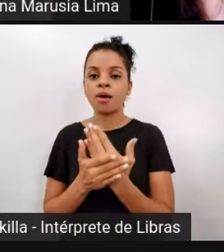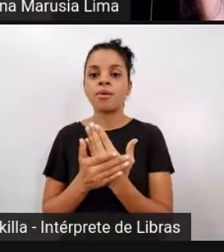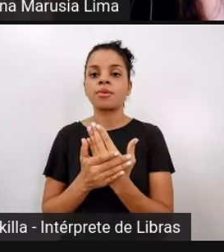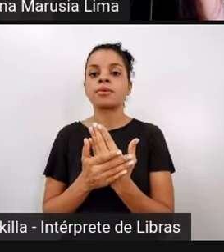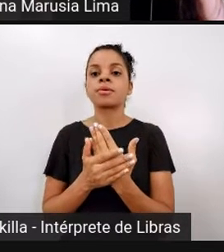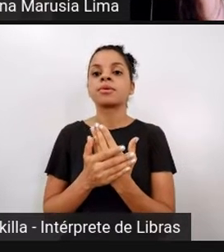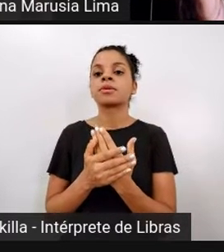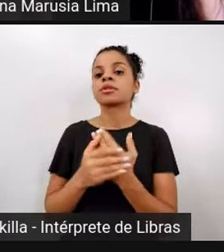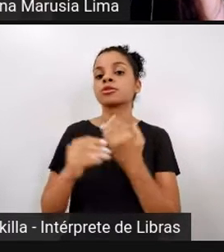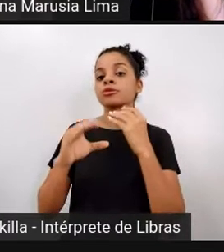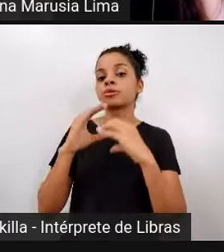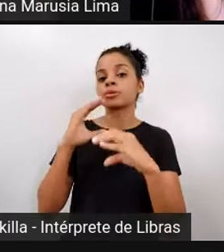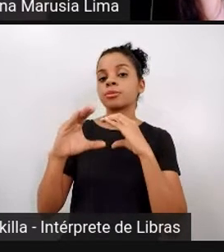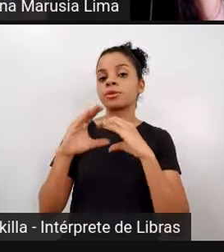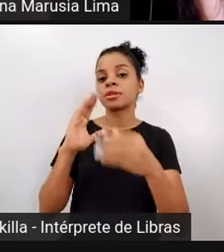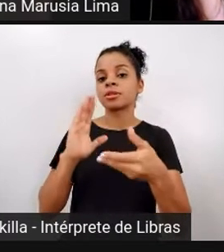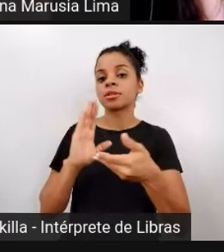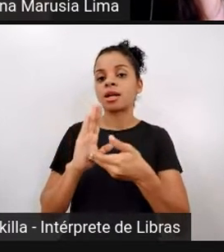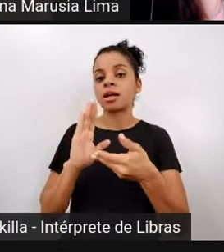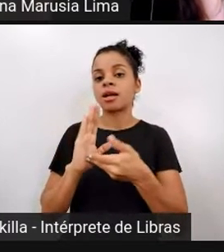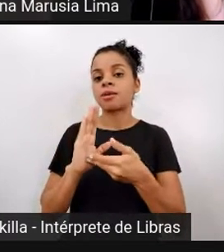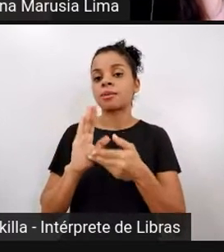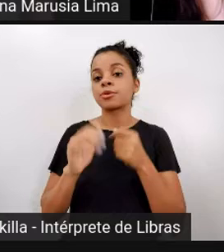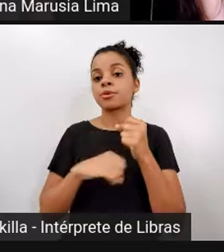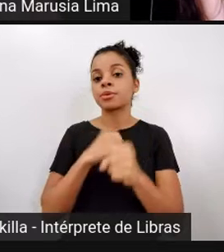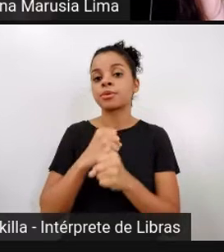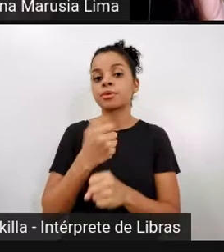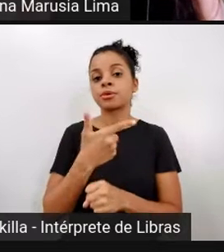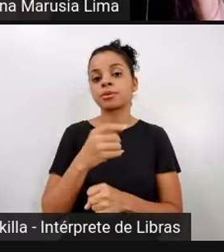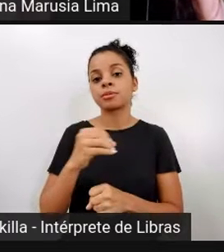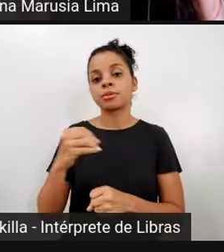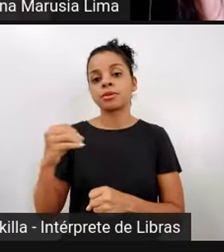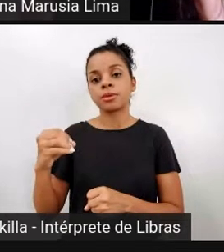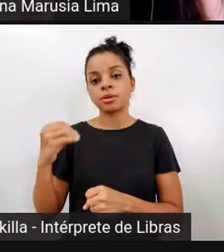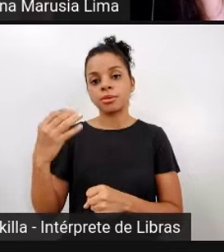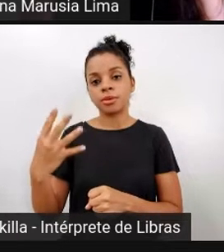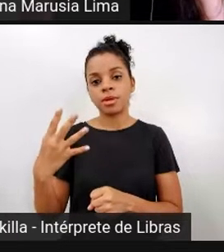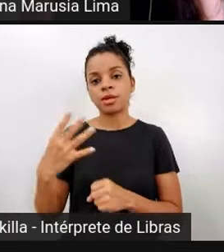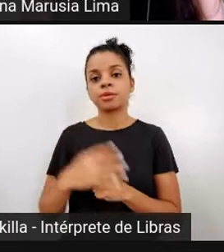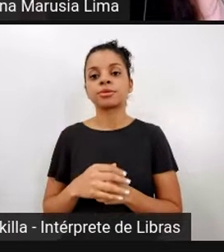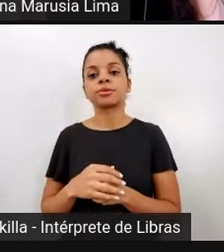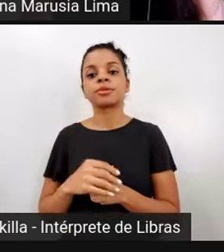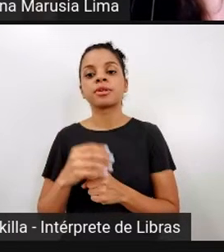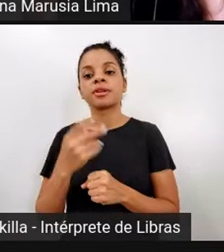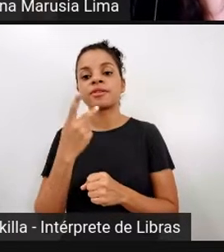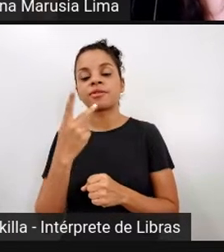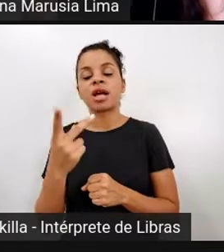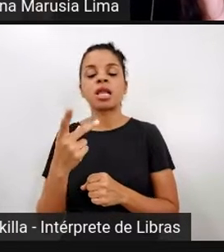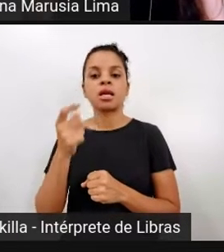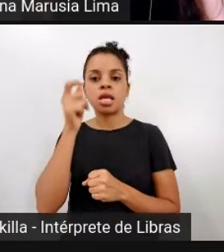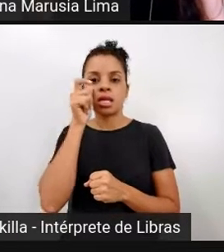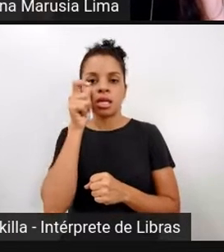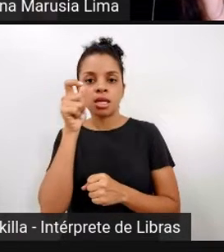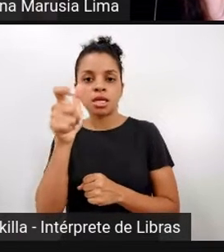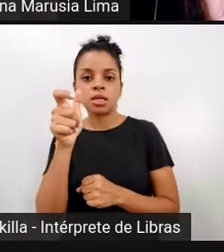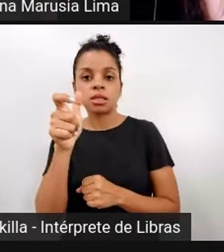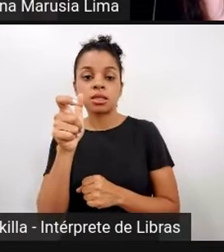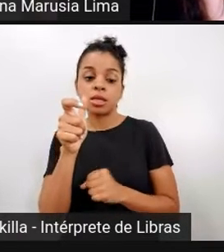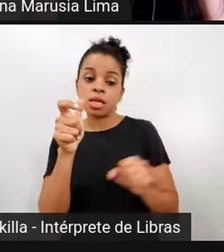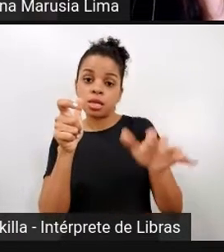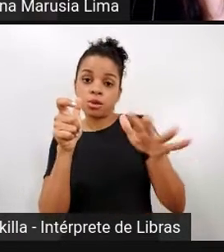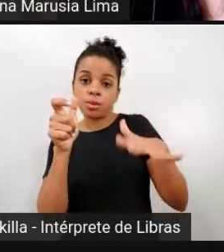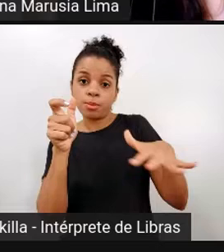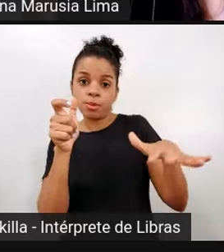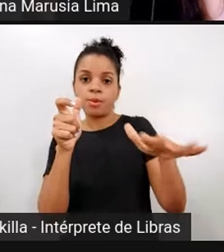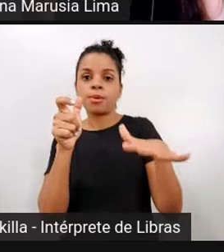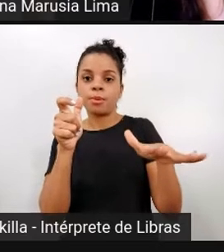fazia uma distinção muito clara entre o que eles chamam de interesse do público e interesse público. Por interesse do